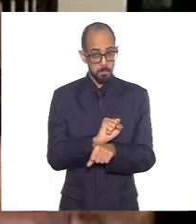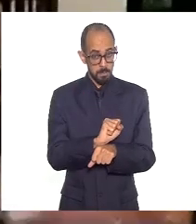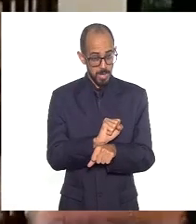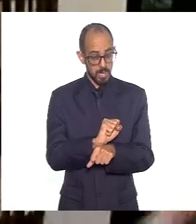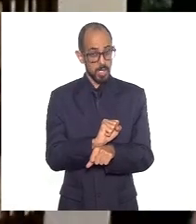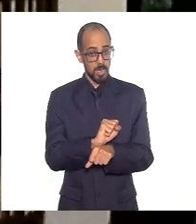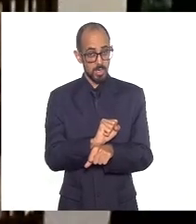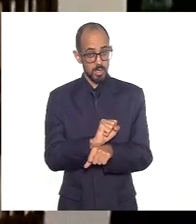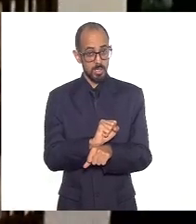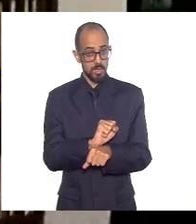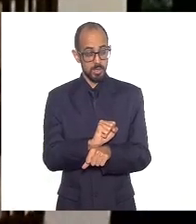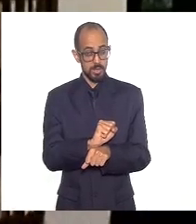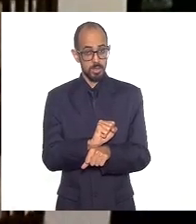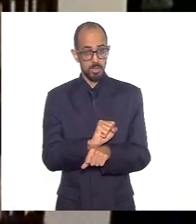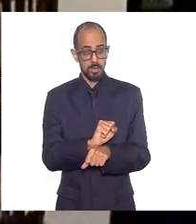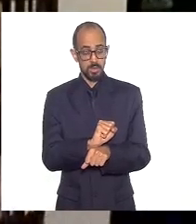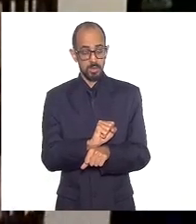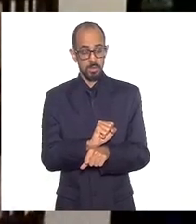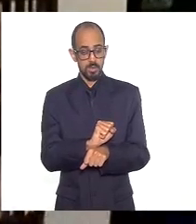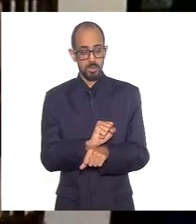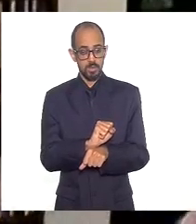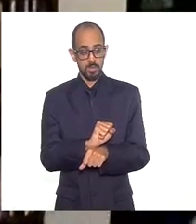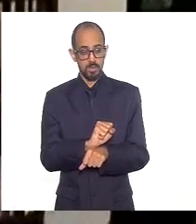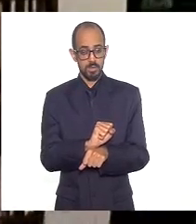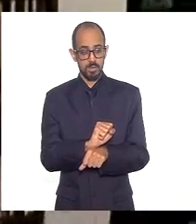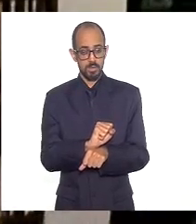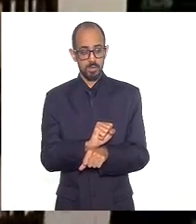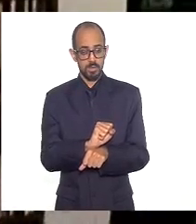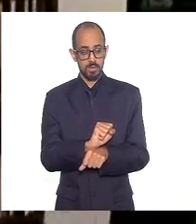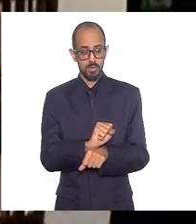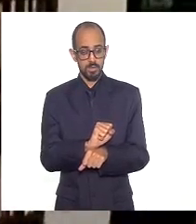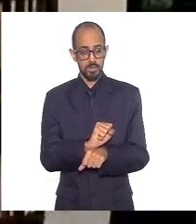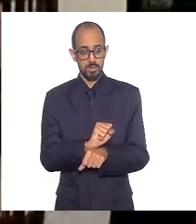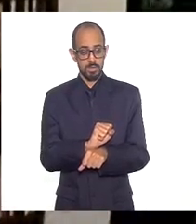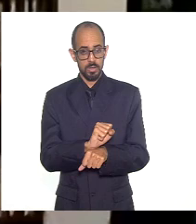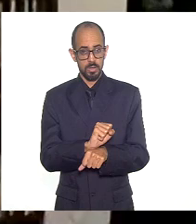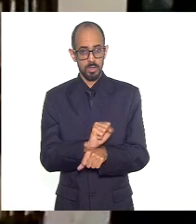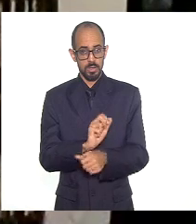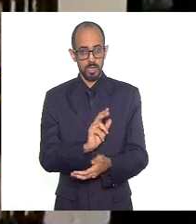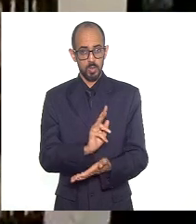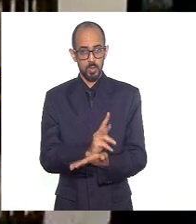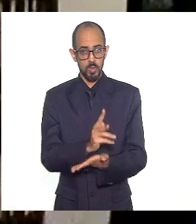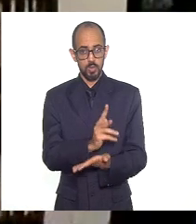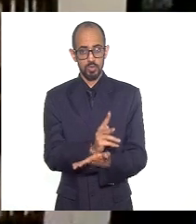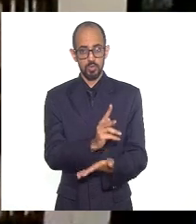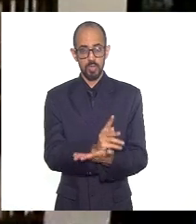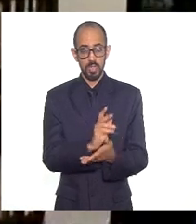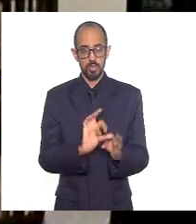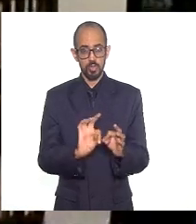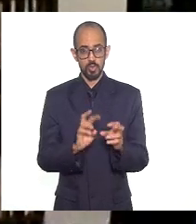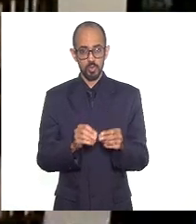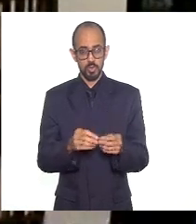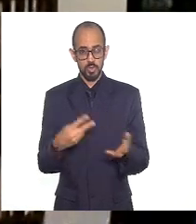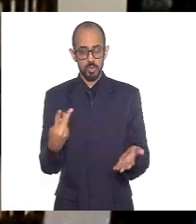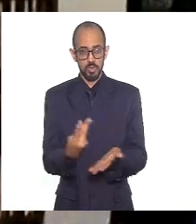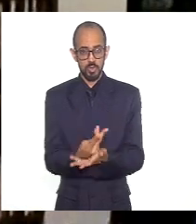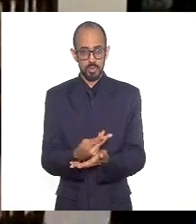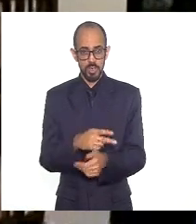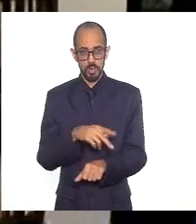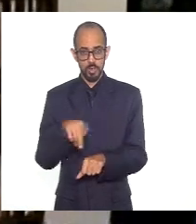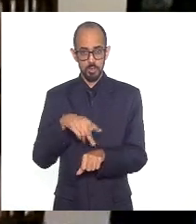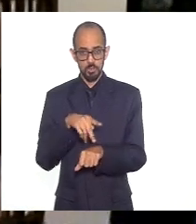para impedir, né, a continuidade do que está acontecendo no nosso país, que